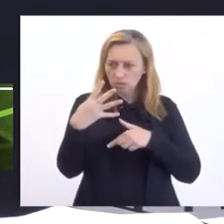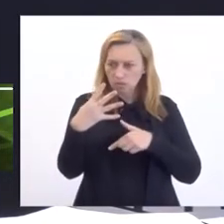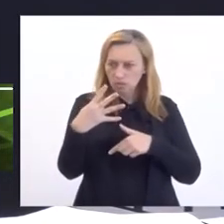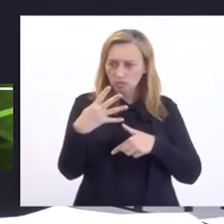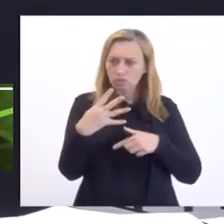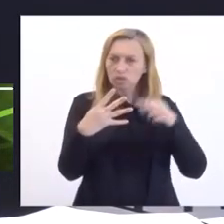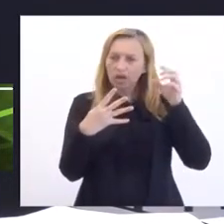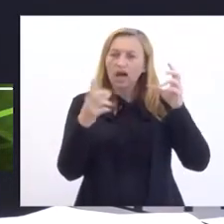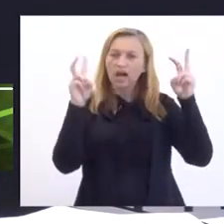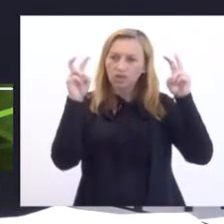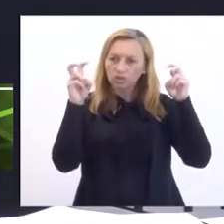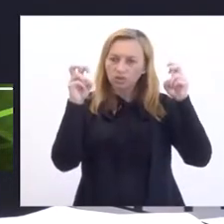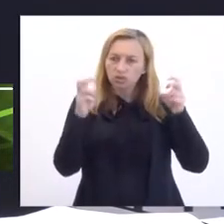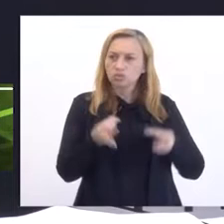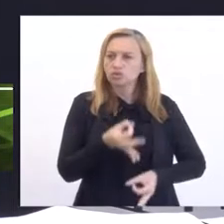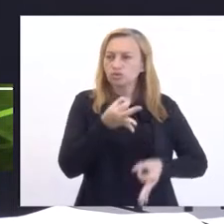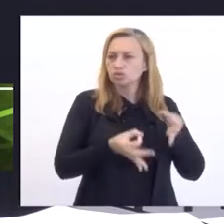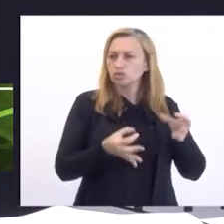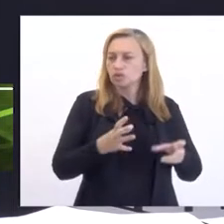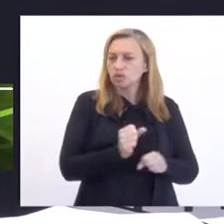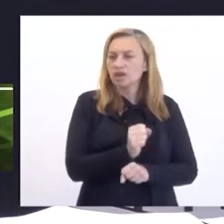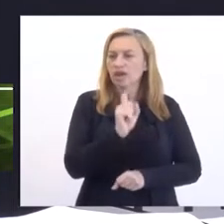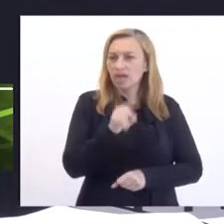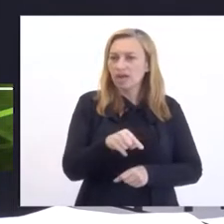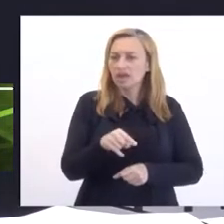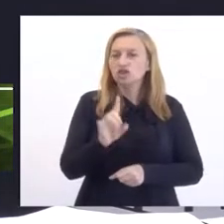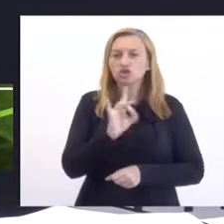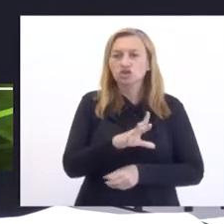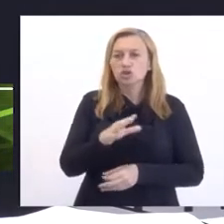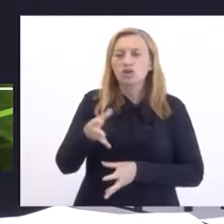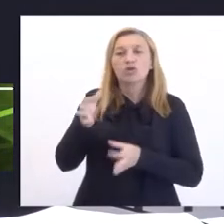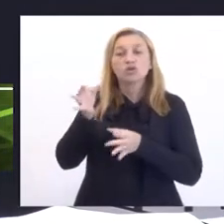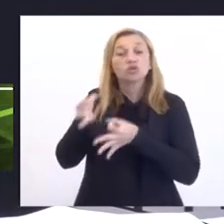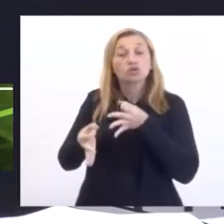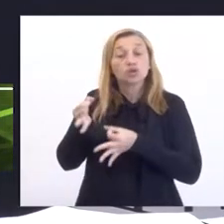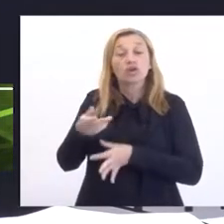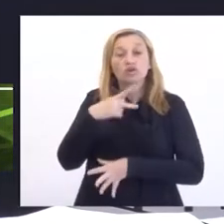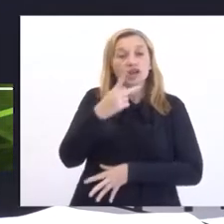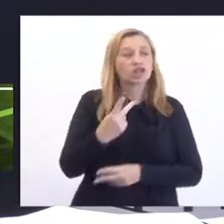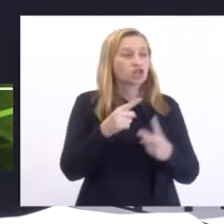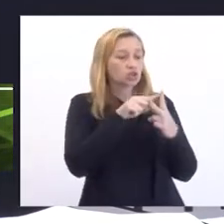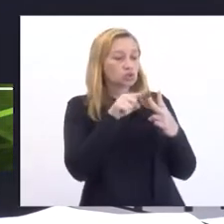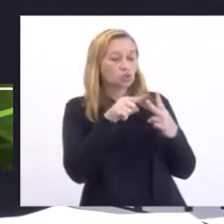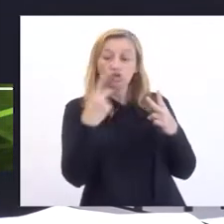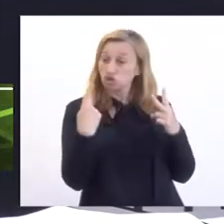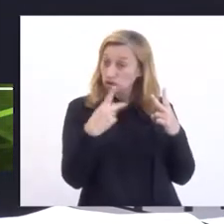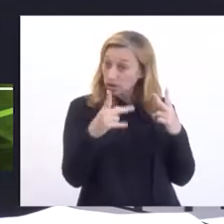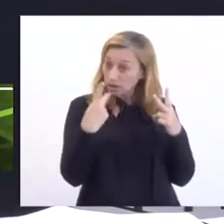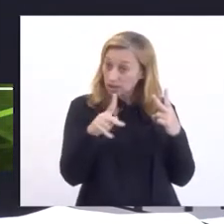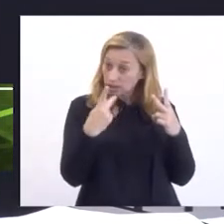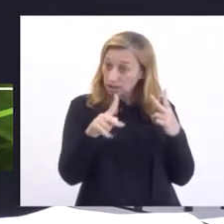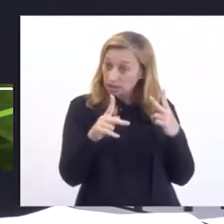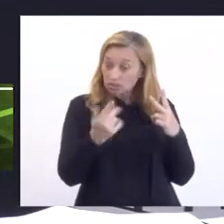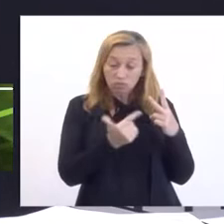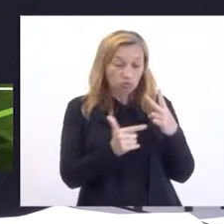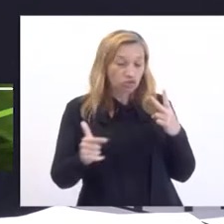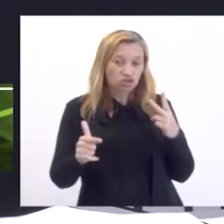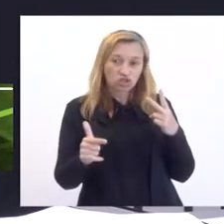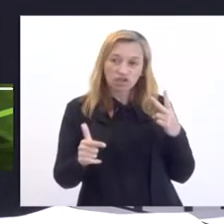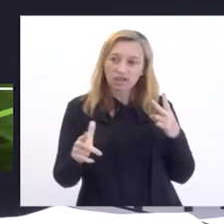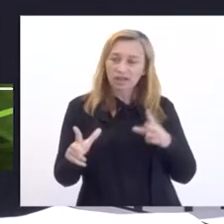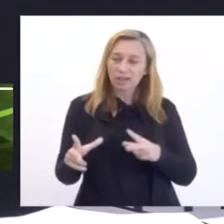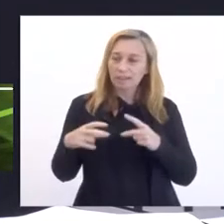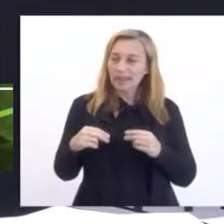Contas eram meramente jurídicos. Eu mostrei que, pelo menos, dois deles não tinha nenhum